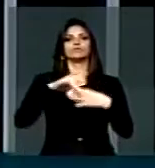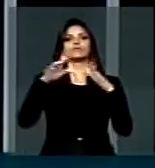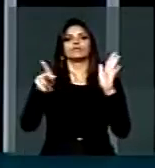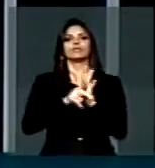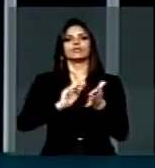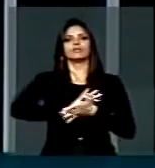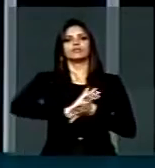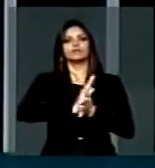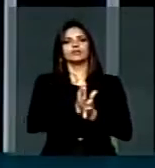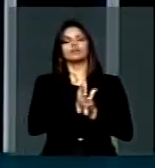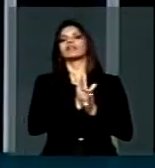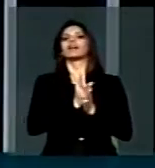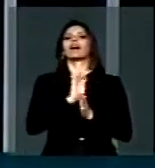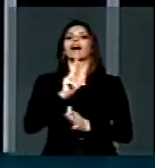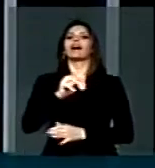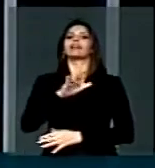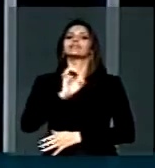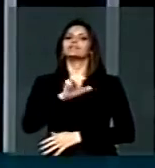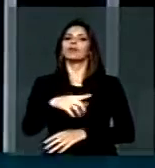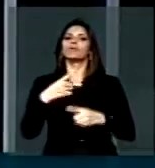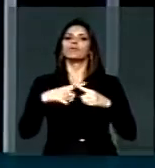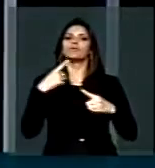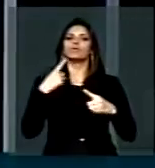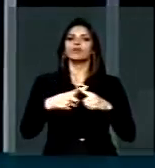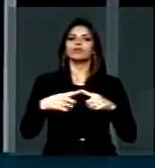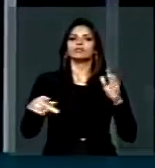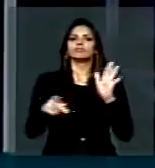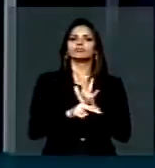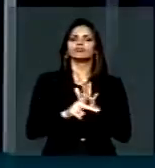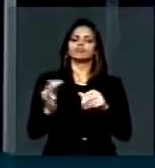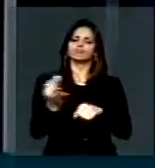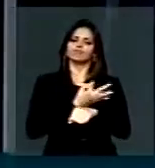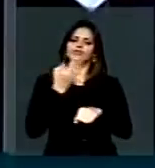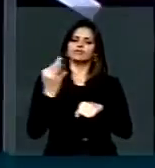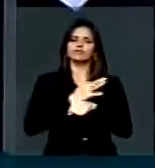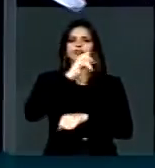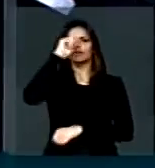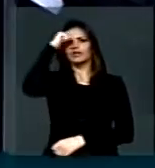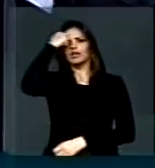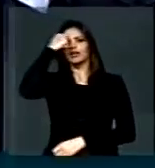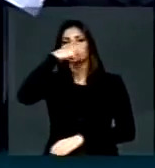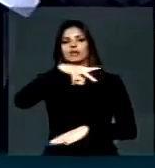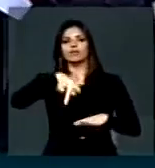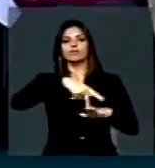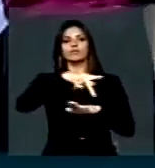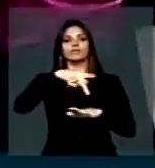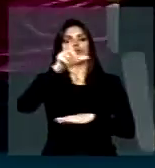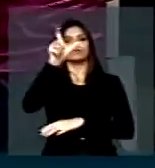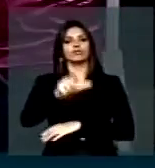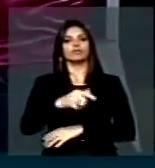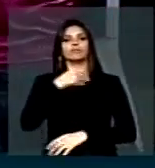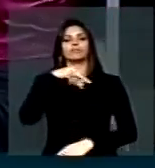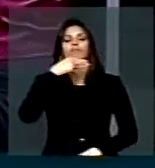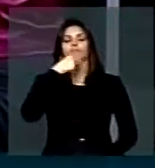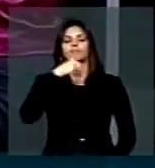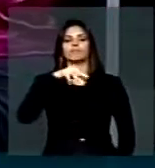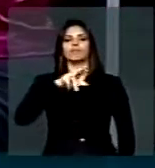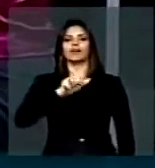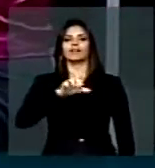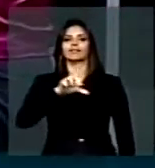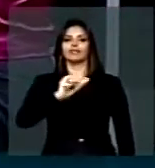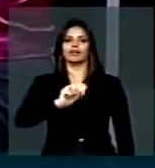símbolo pela paz, um símbolo da resistência negra. Mandela sempre repetia que a sua liberdade